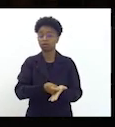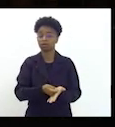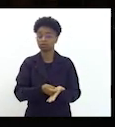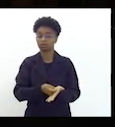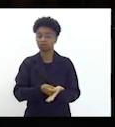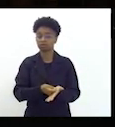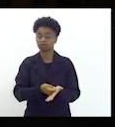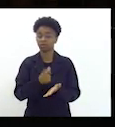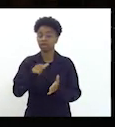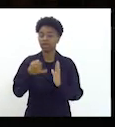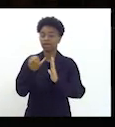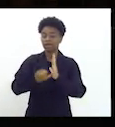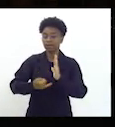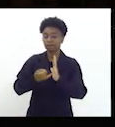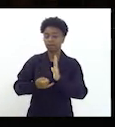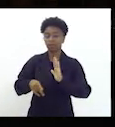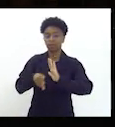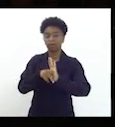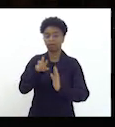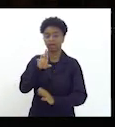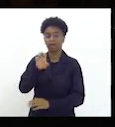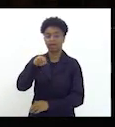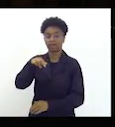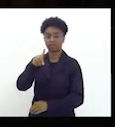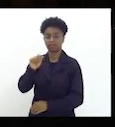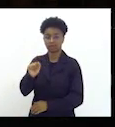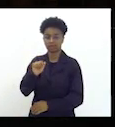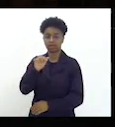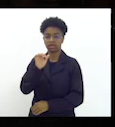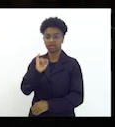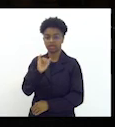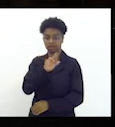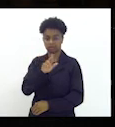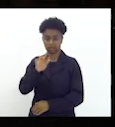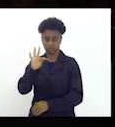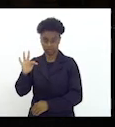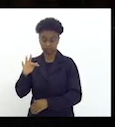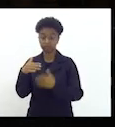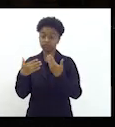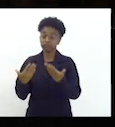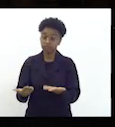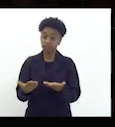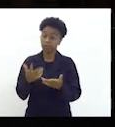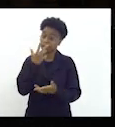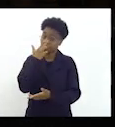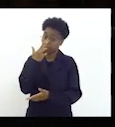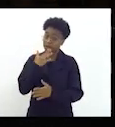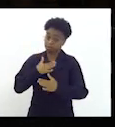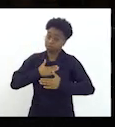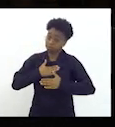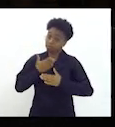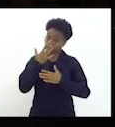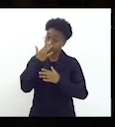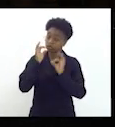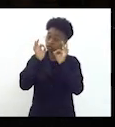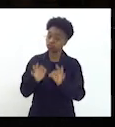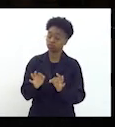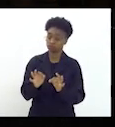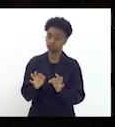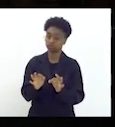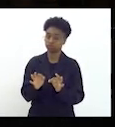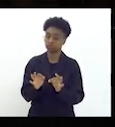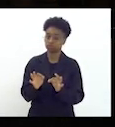o imposto de renda me parece justíssimo que